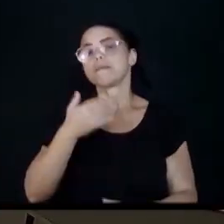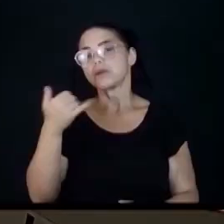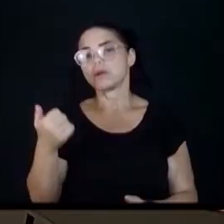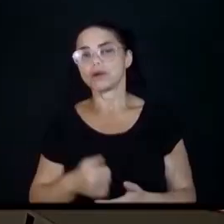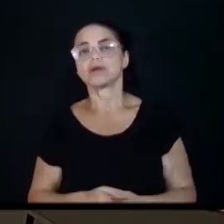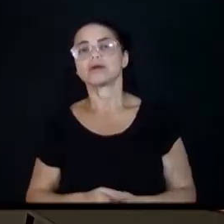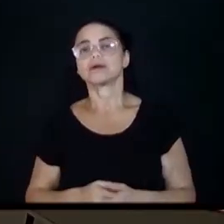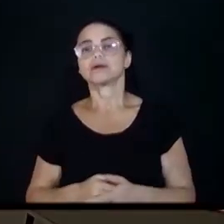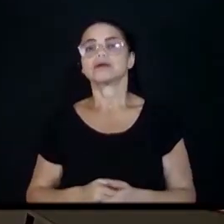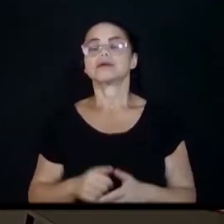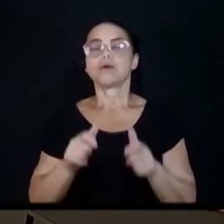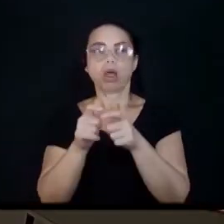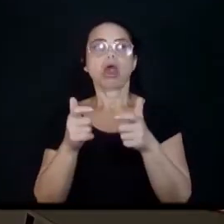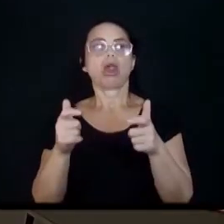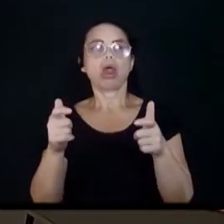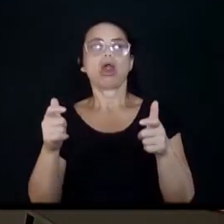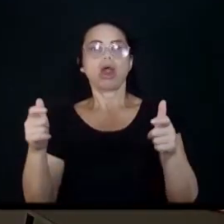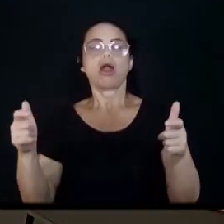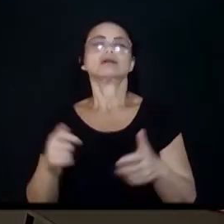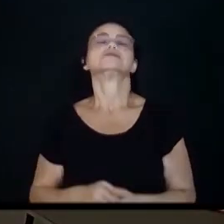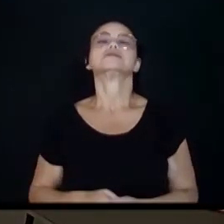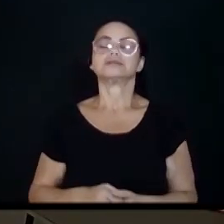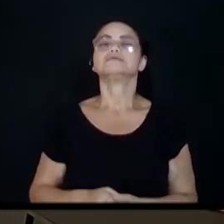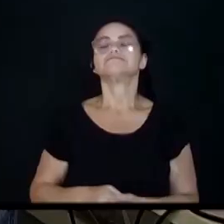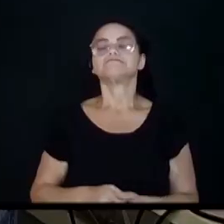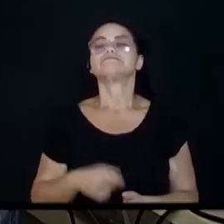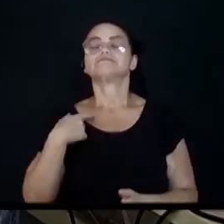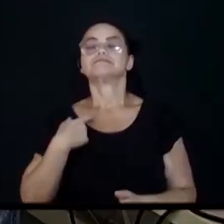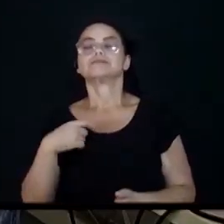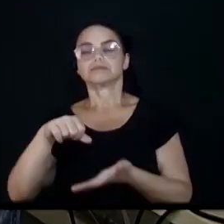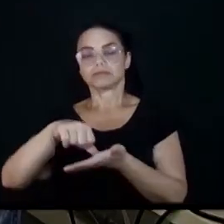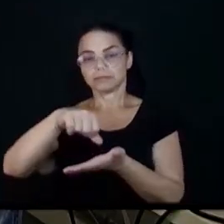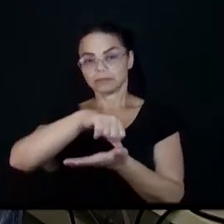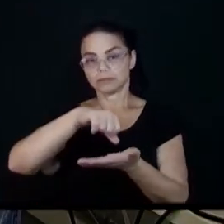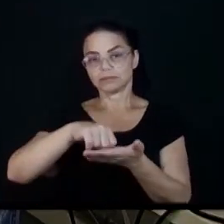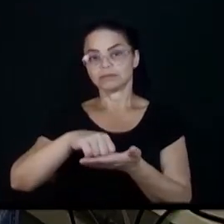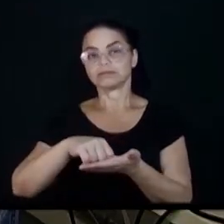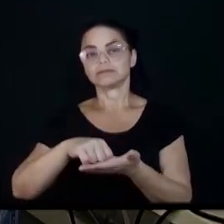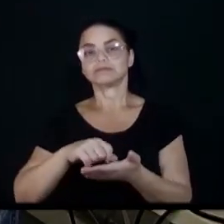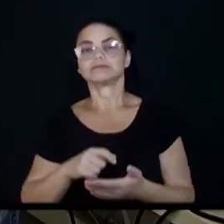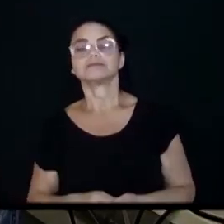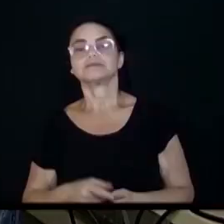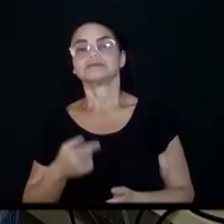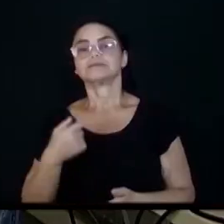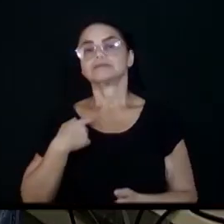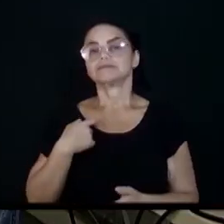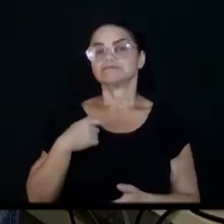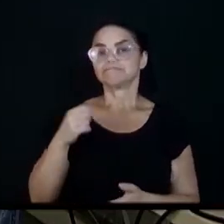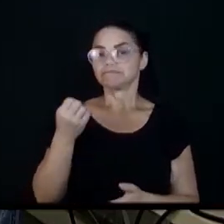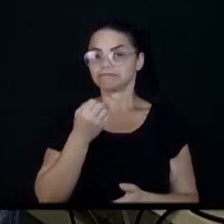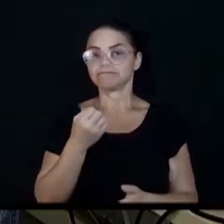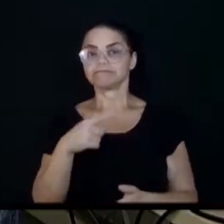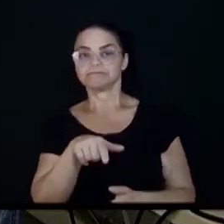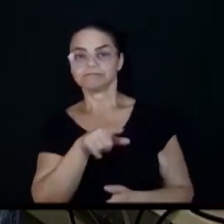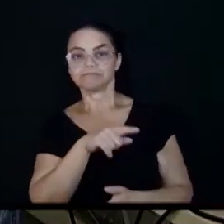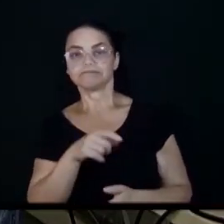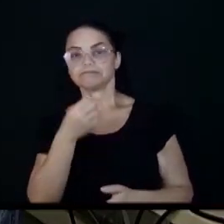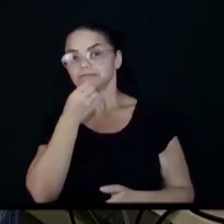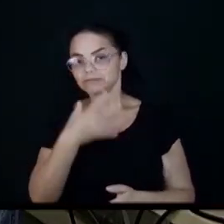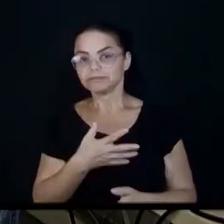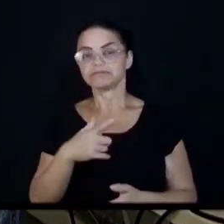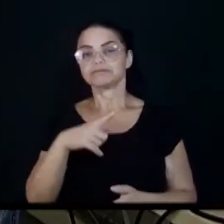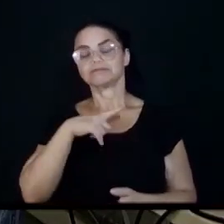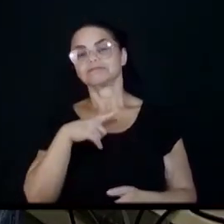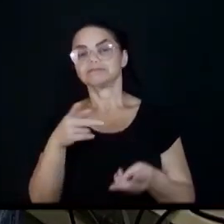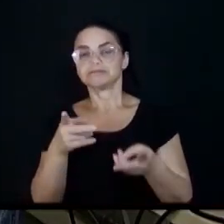vez mais, dependendo desse mapeamento que vocês fazem. Por um lado, né, é ótimo ter esse reconhecimento, mas